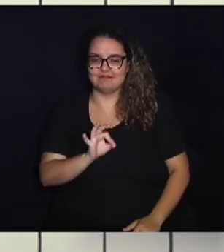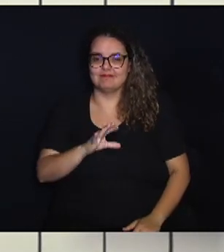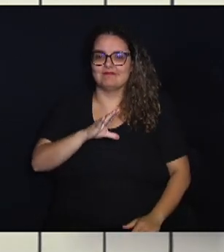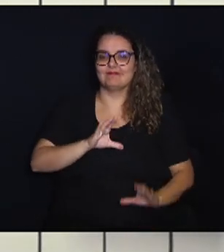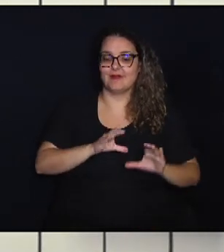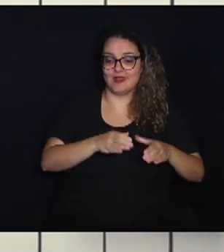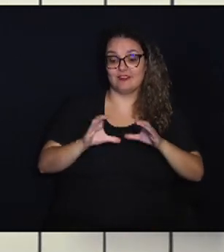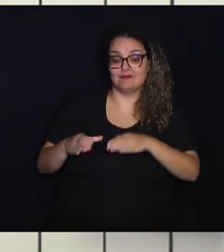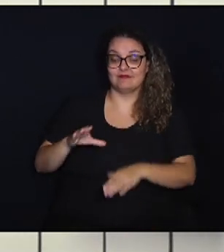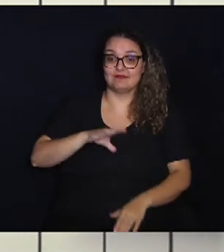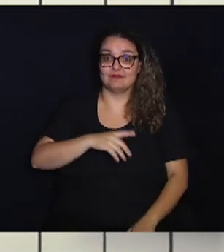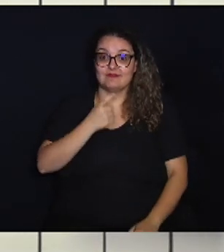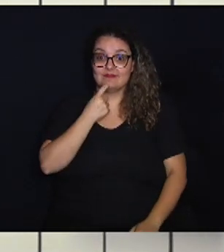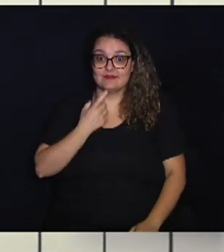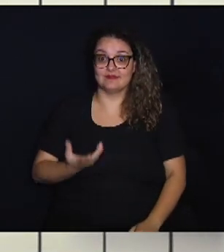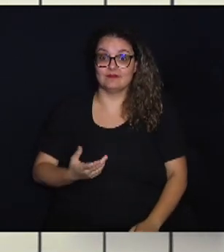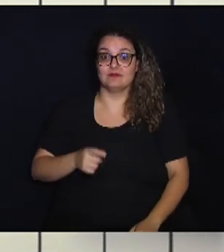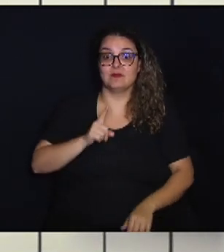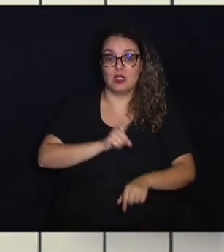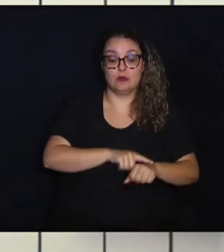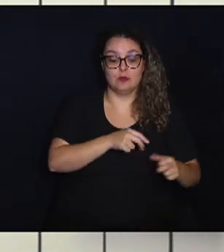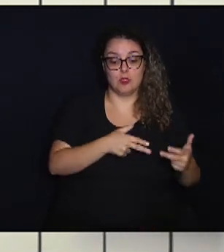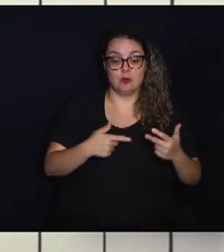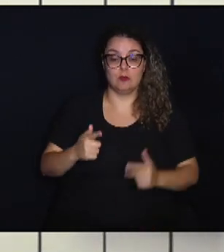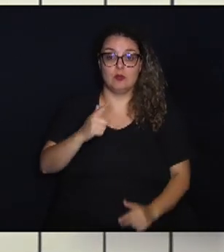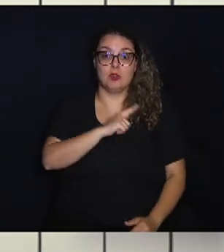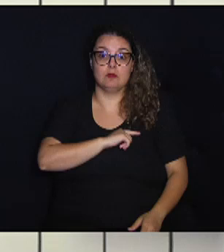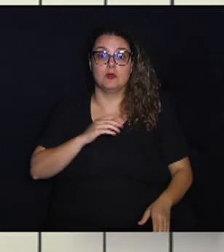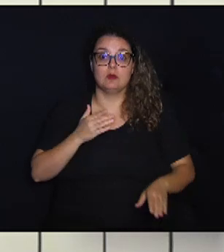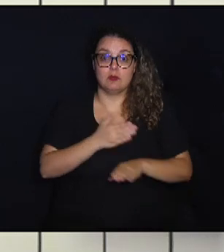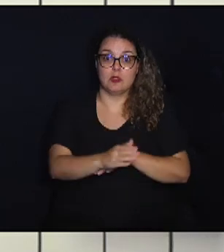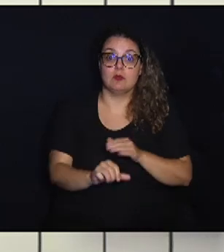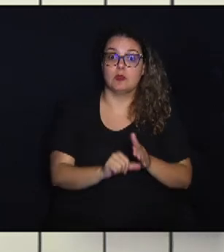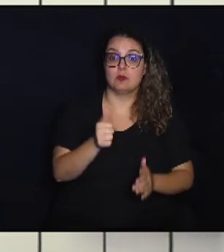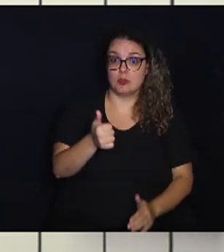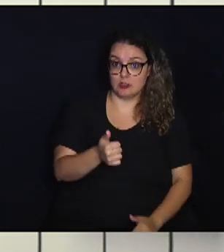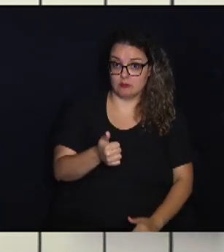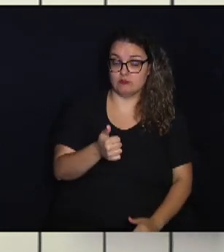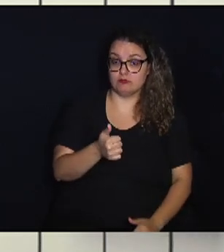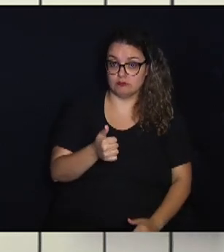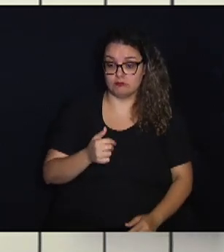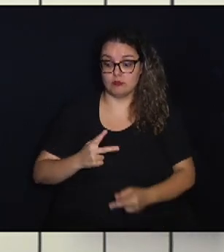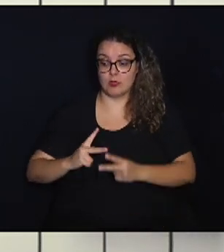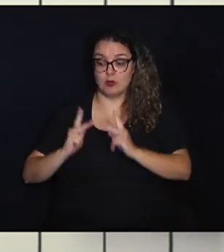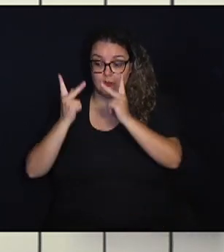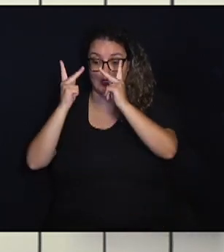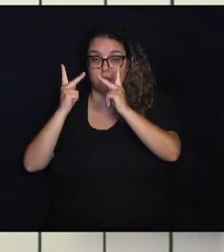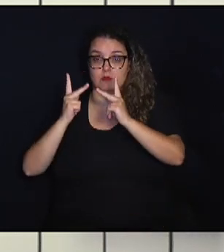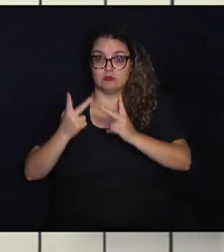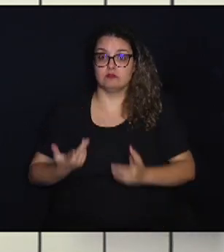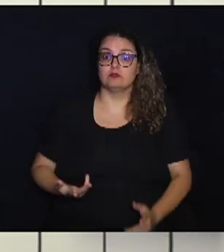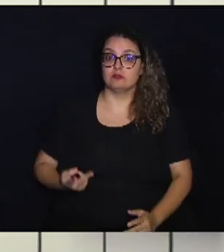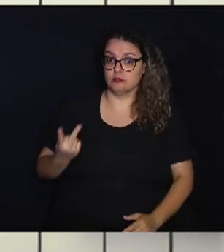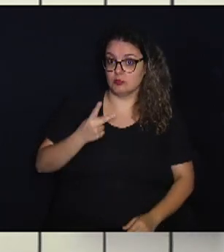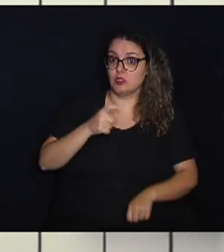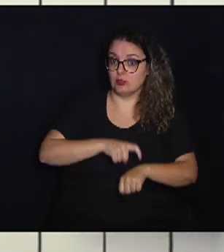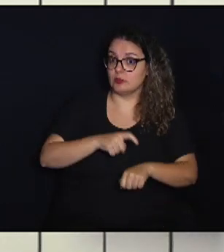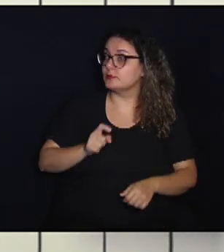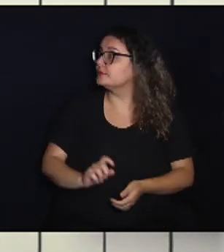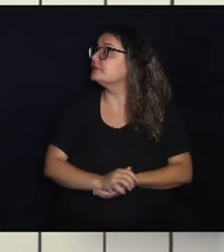Campinas. Pela ordem cronológica, o Guarani entrou em campo primeiro e conquistou a vitória no segundo tempo.